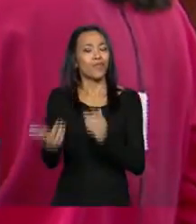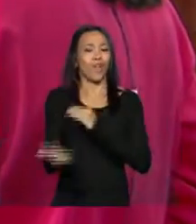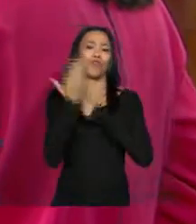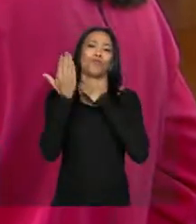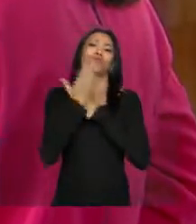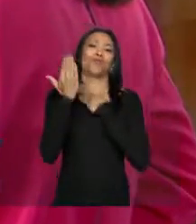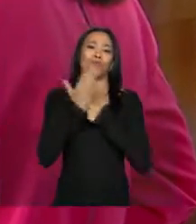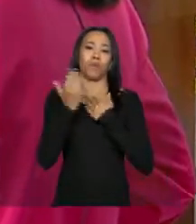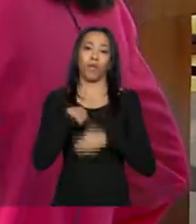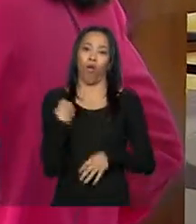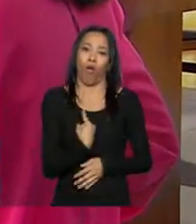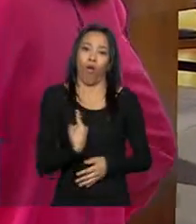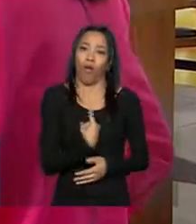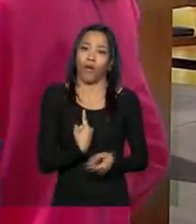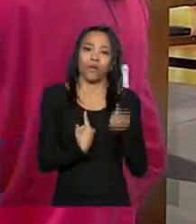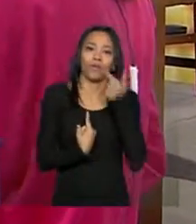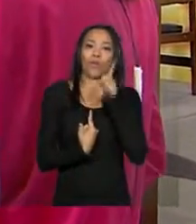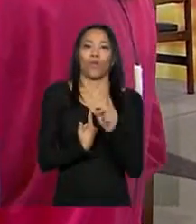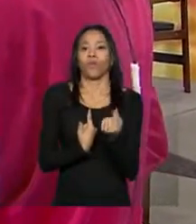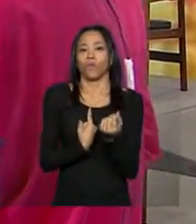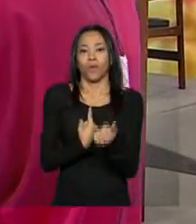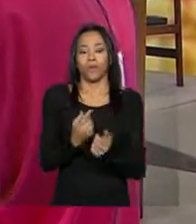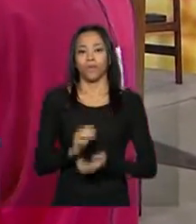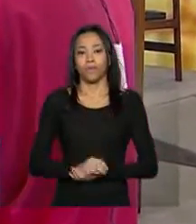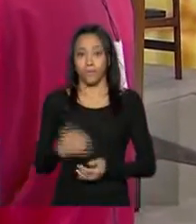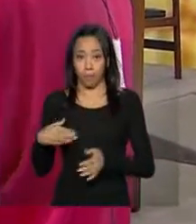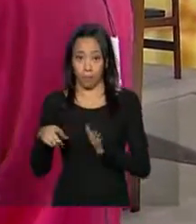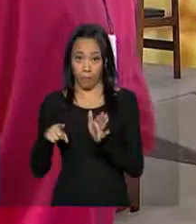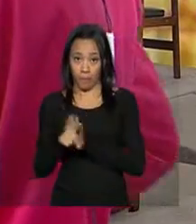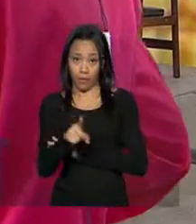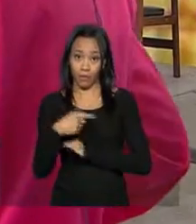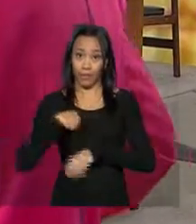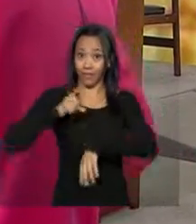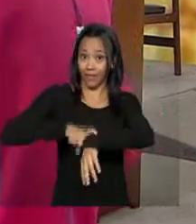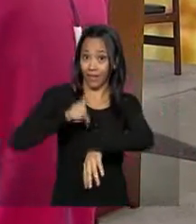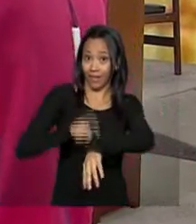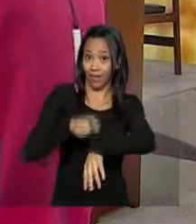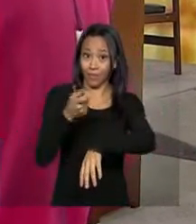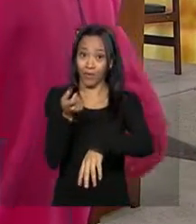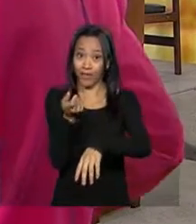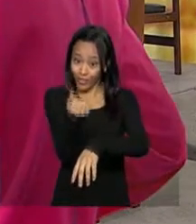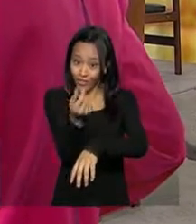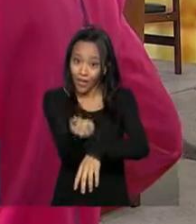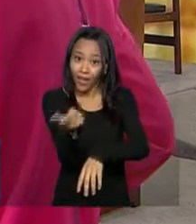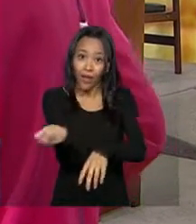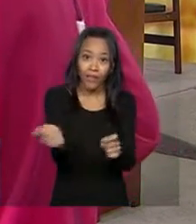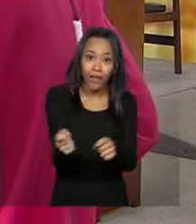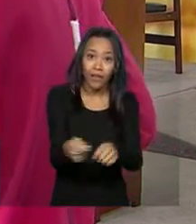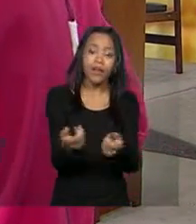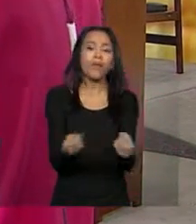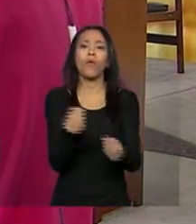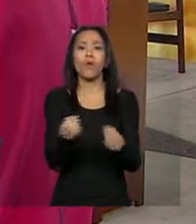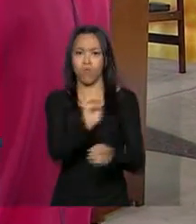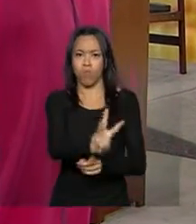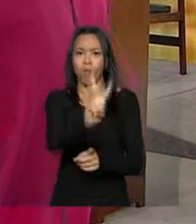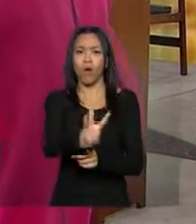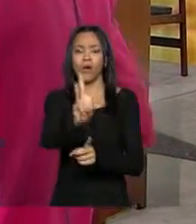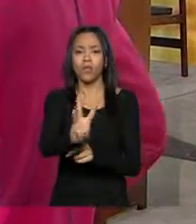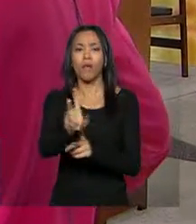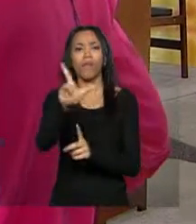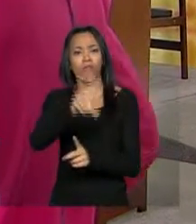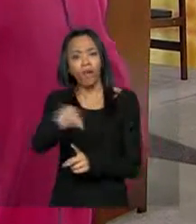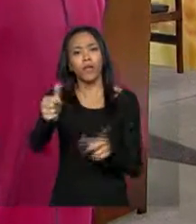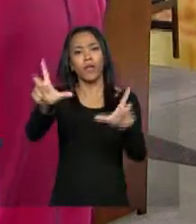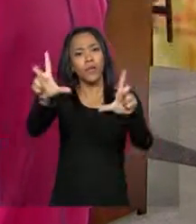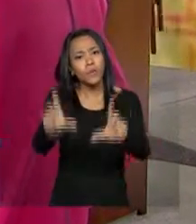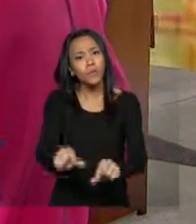em que estamos neste momento. Agora, aquela máxima de que tempo é dinheiro, o Portal Único de Comércio Exterior, por exemplo, pretende reduzir